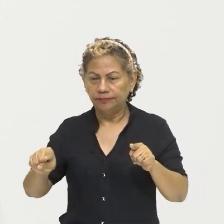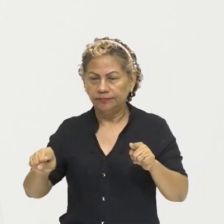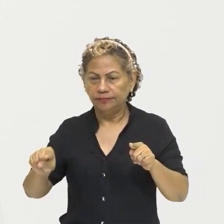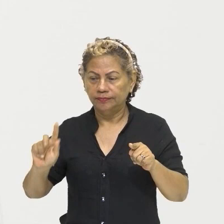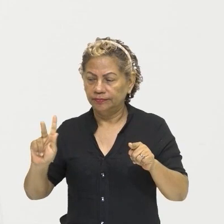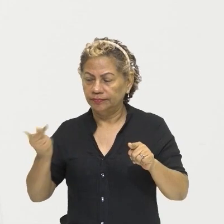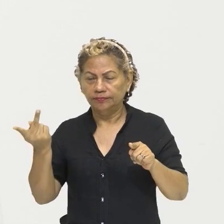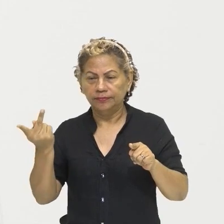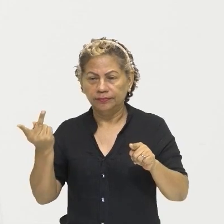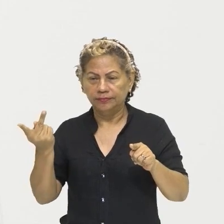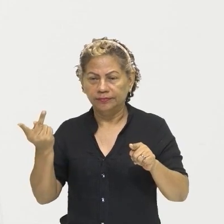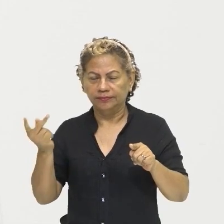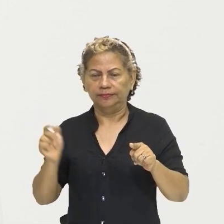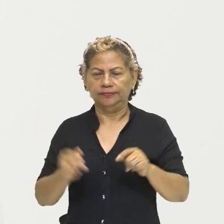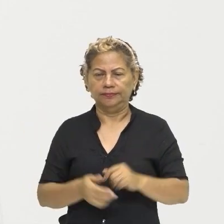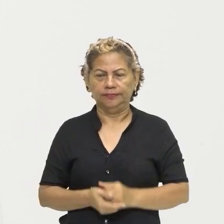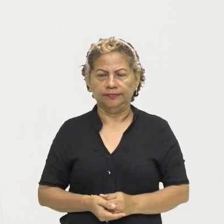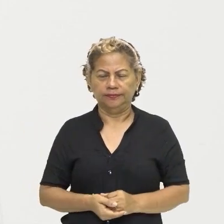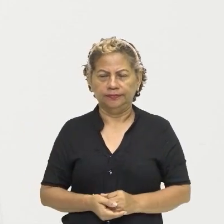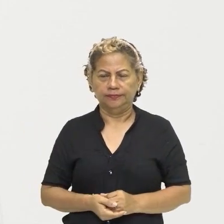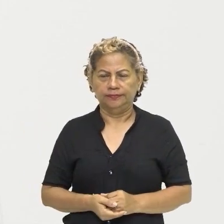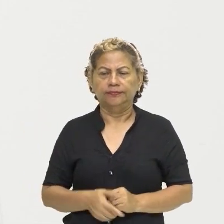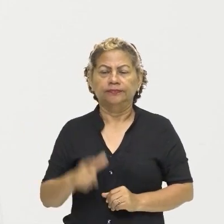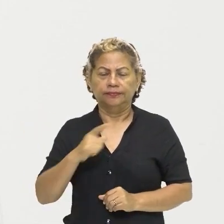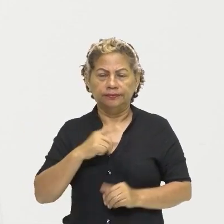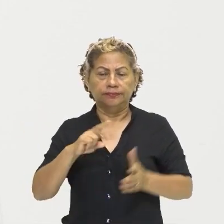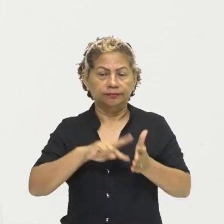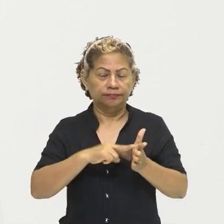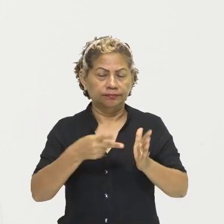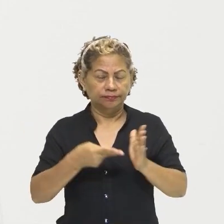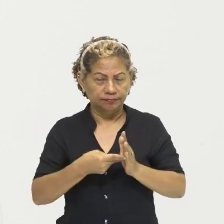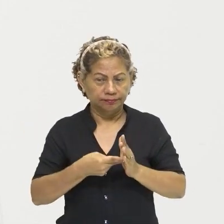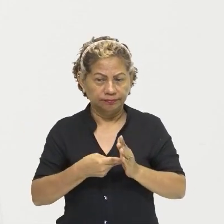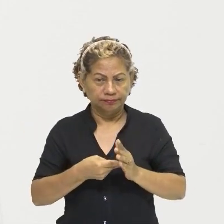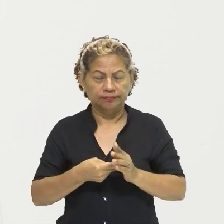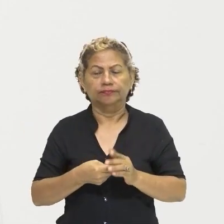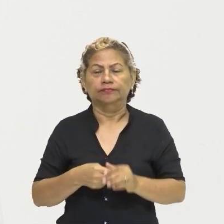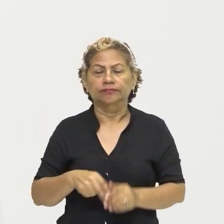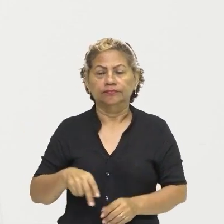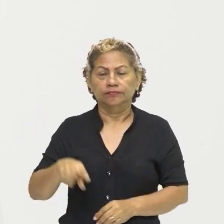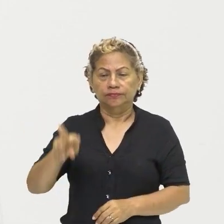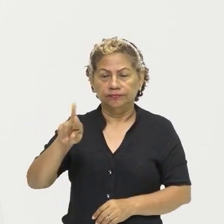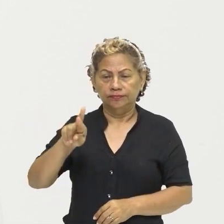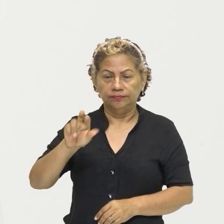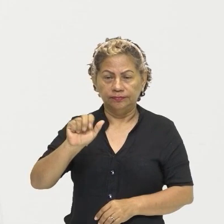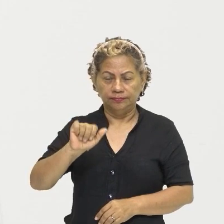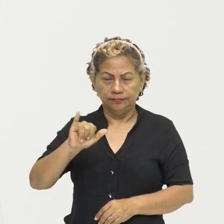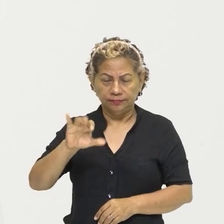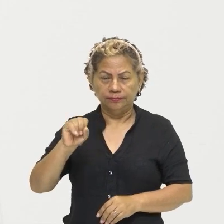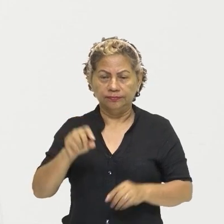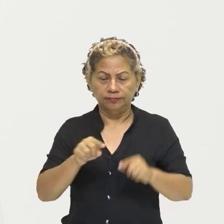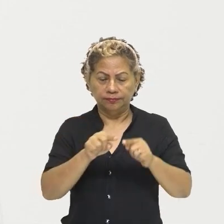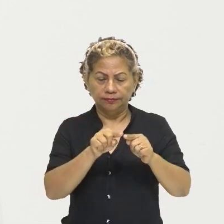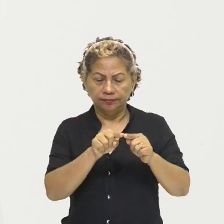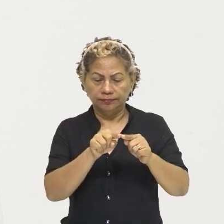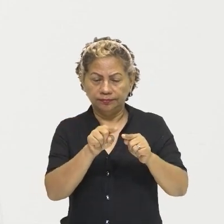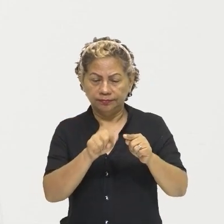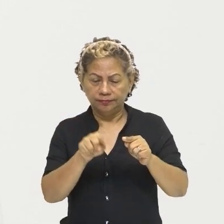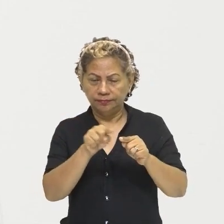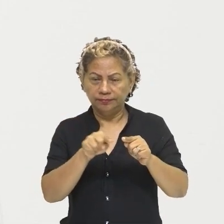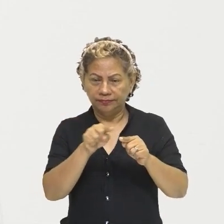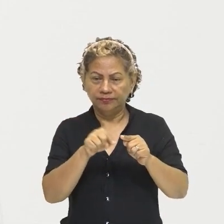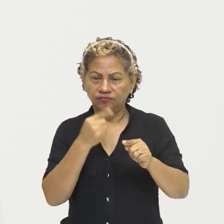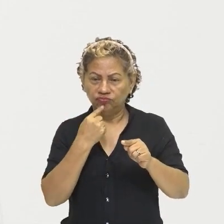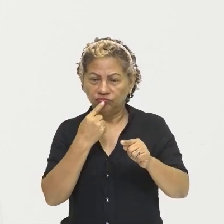reta SH. Representa o raio focal, ou seja, a distância de um dos focos até